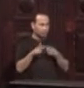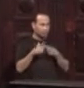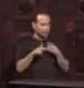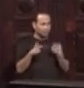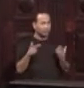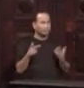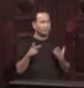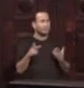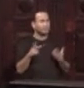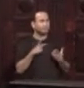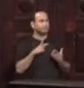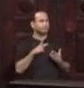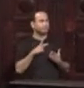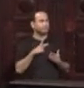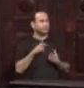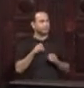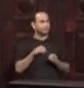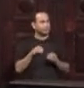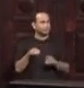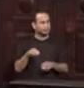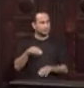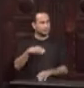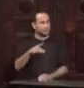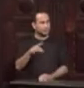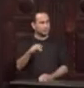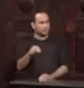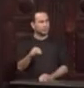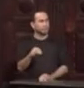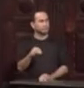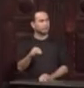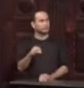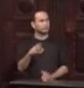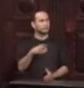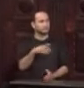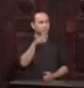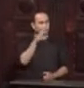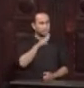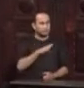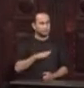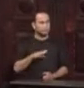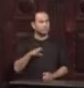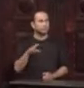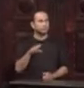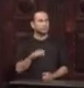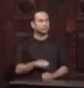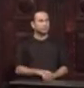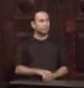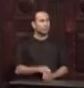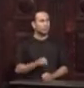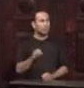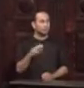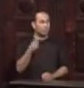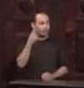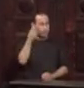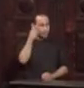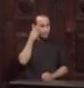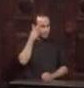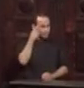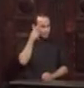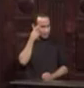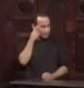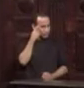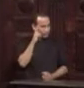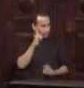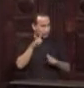relação ao próprio ensino médio, de modo geral. Historicamente, no Brasil, o ensino médio ou é pensado em função